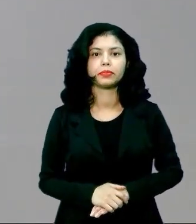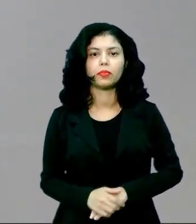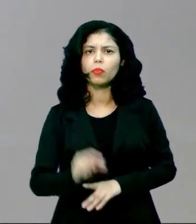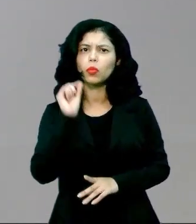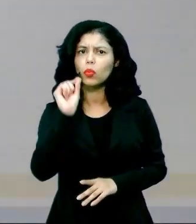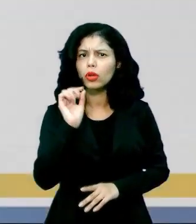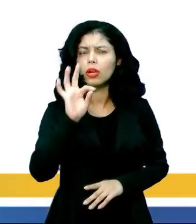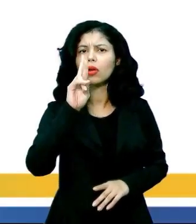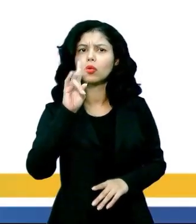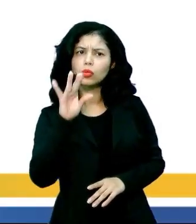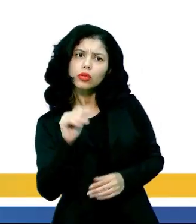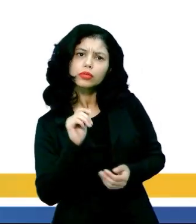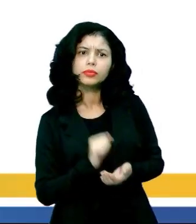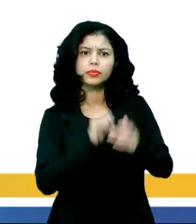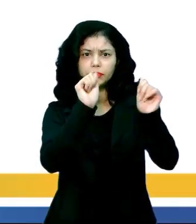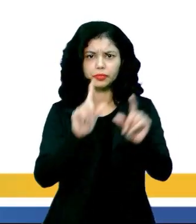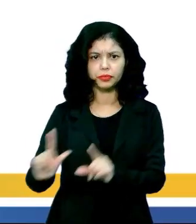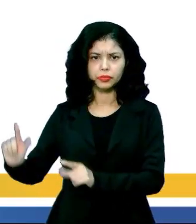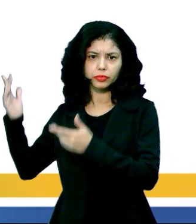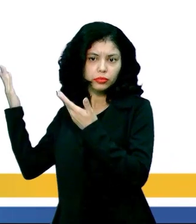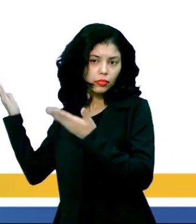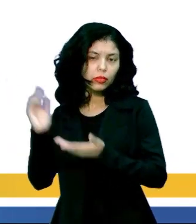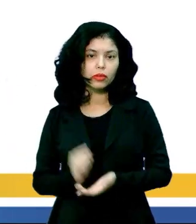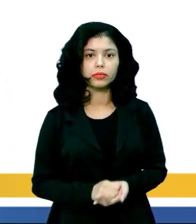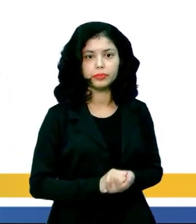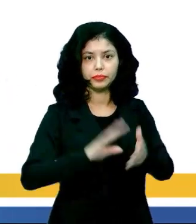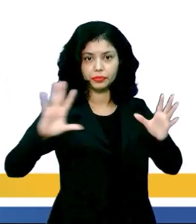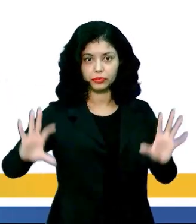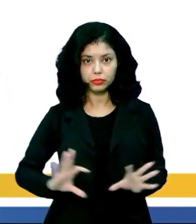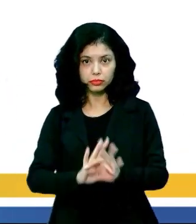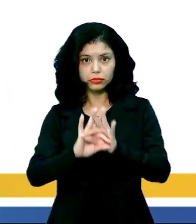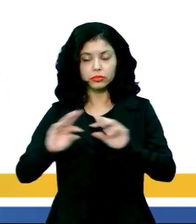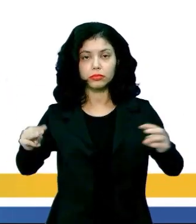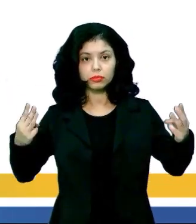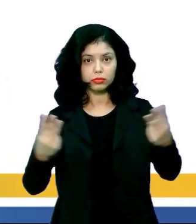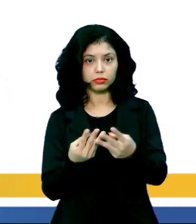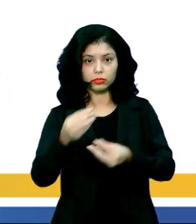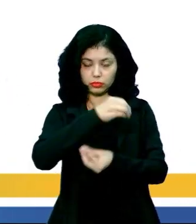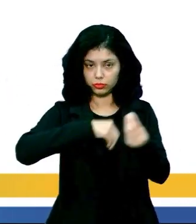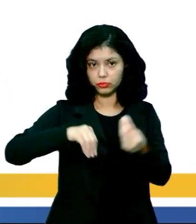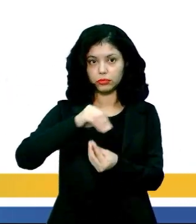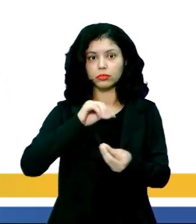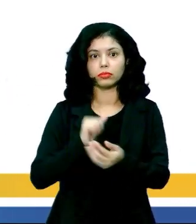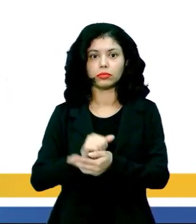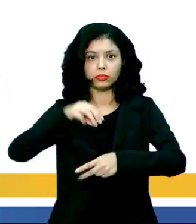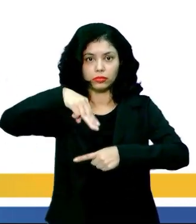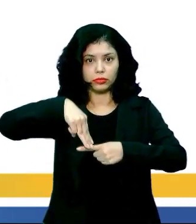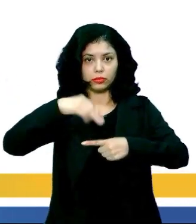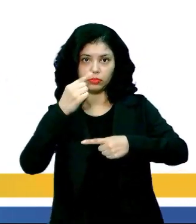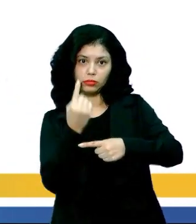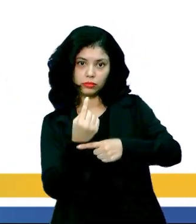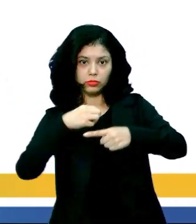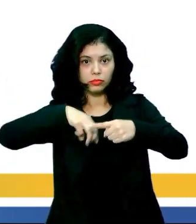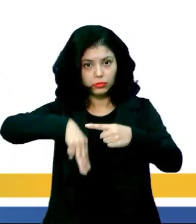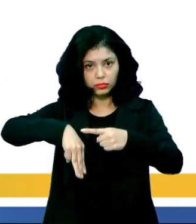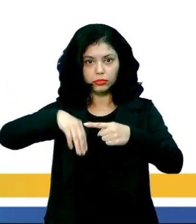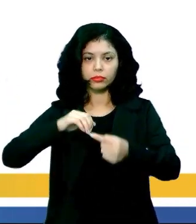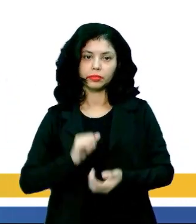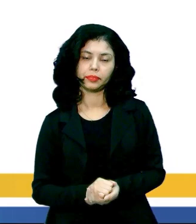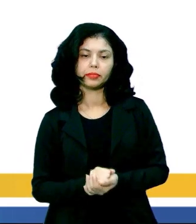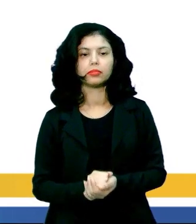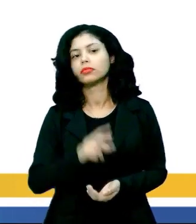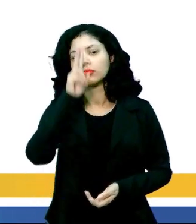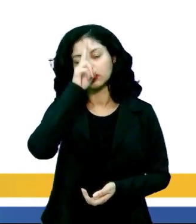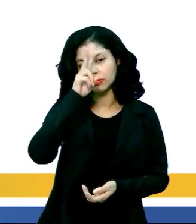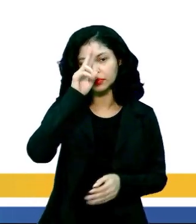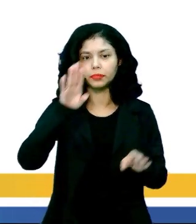é o título? O título, acompanhe aí na tela, ele é a relação de massa do soluto sobre a massa da solução. Vale lembrar que a